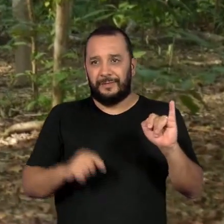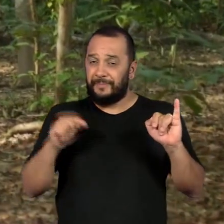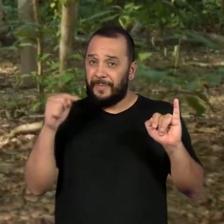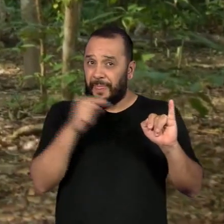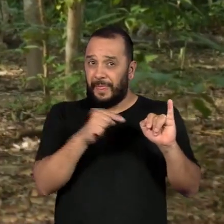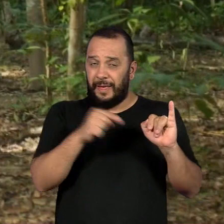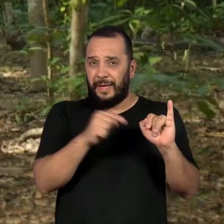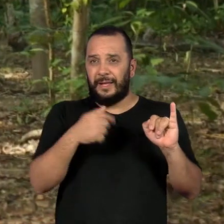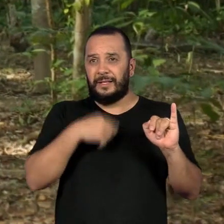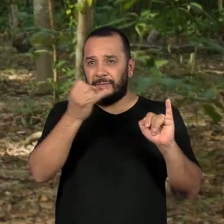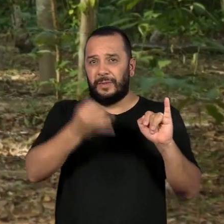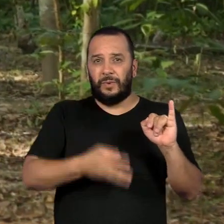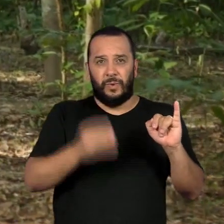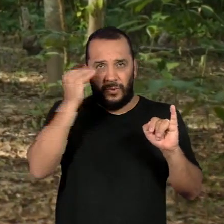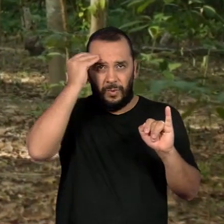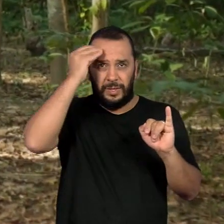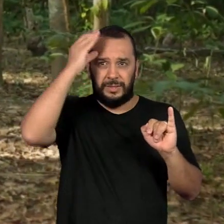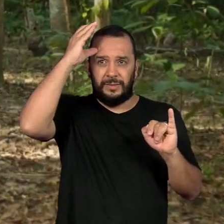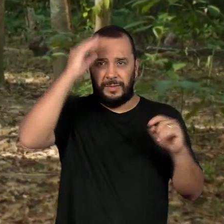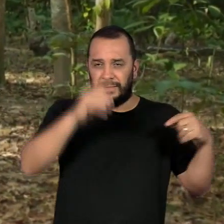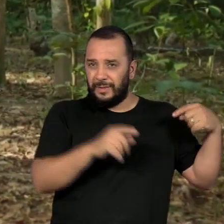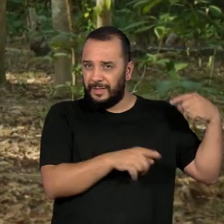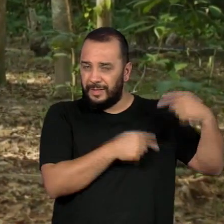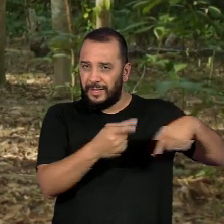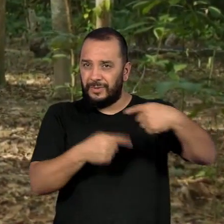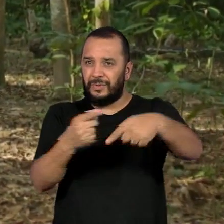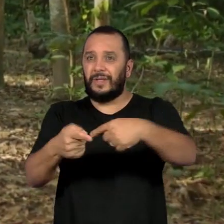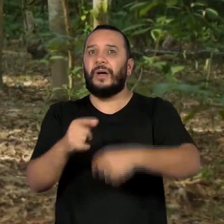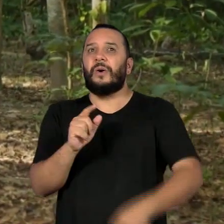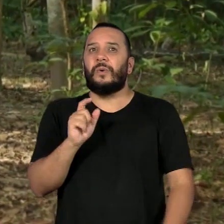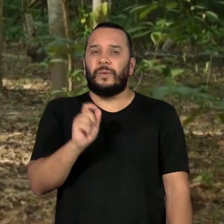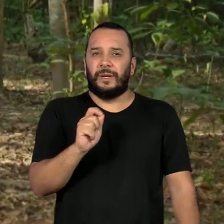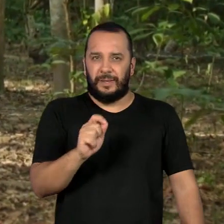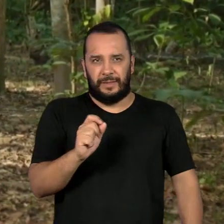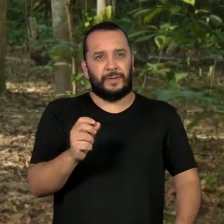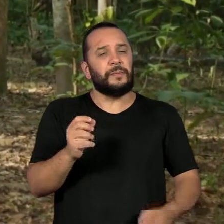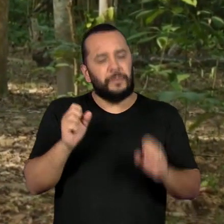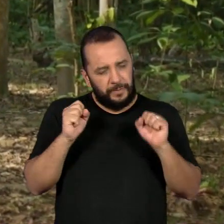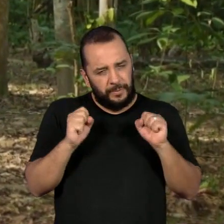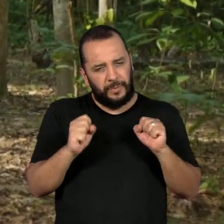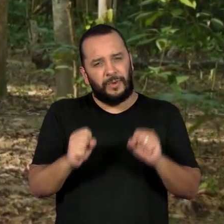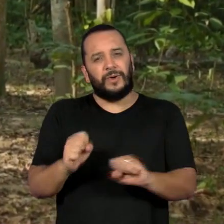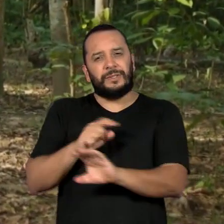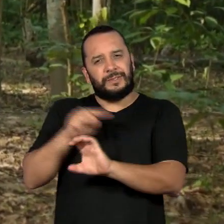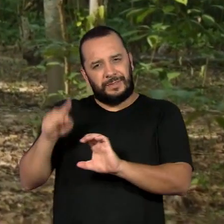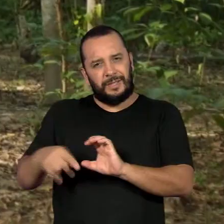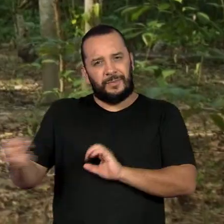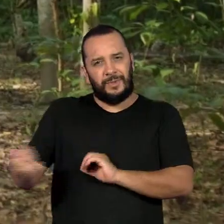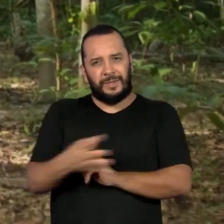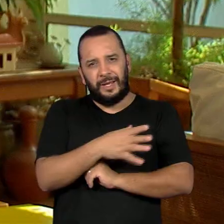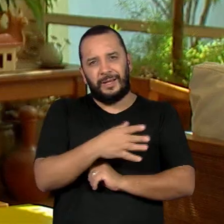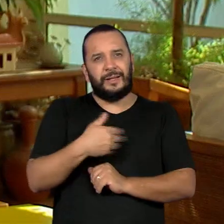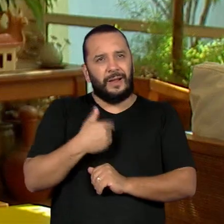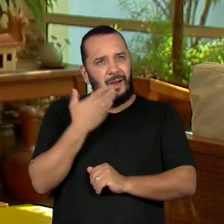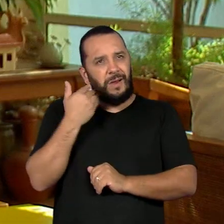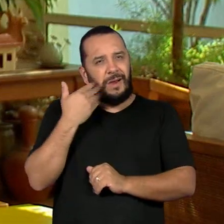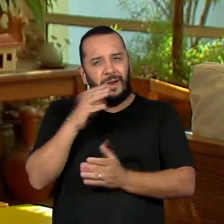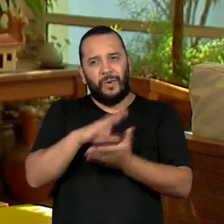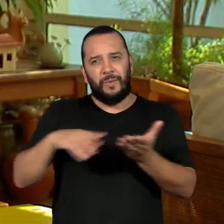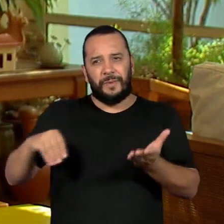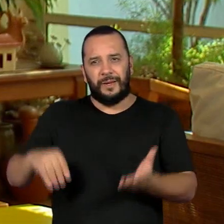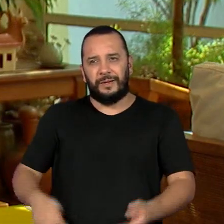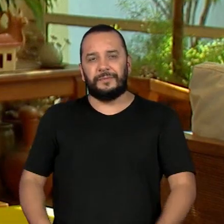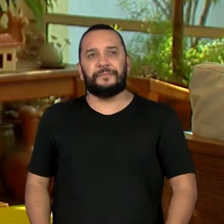difunde como o conhecimento tradicional dos povos da floresta pode ser usado pela ciência moderna. E tinha